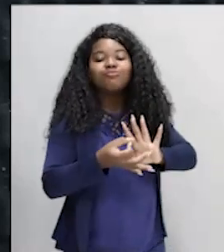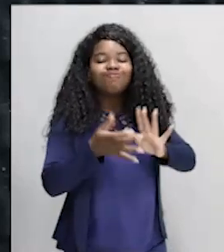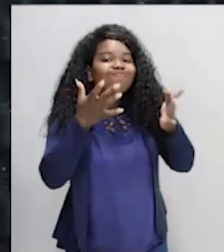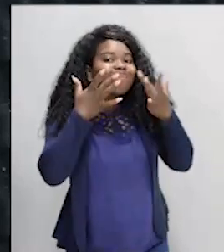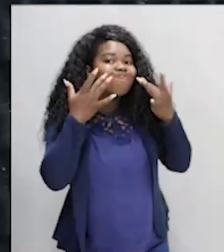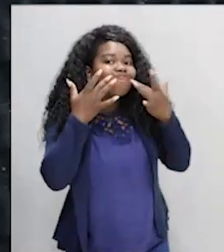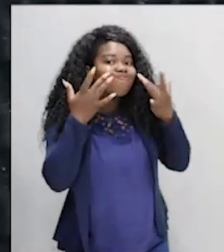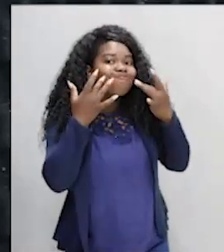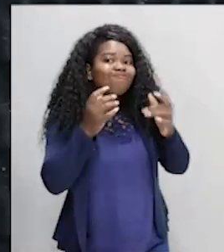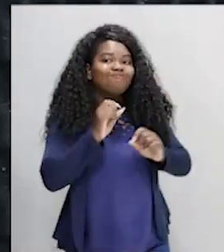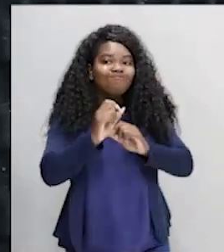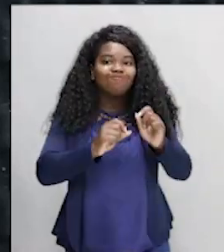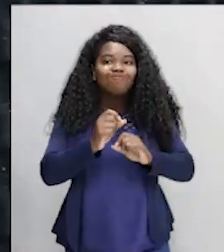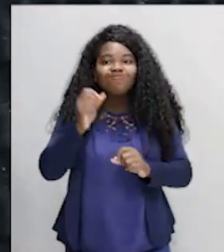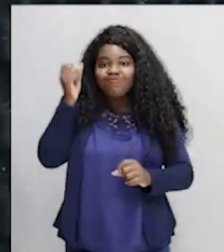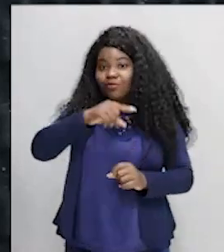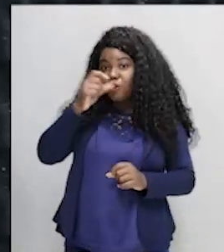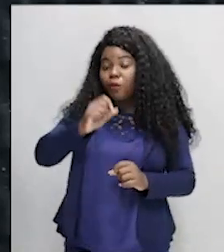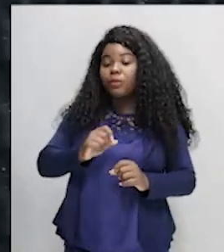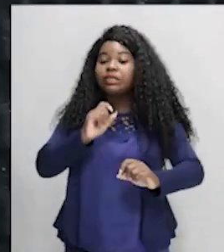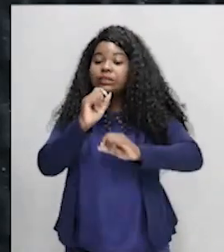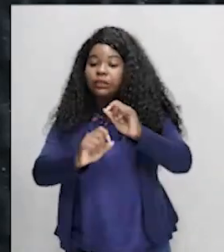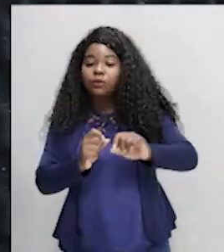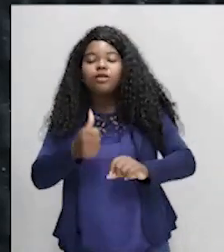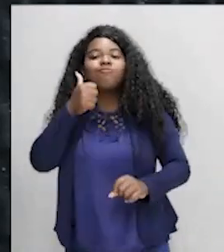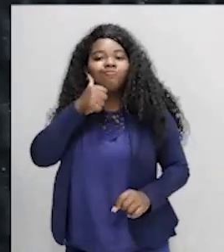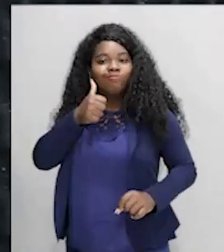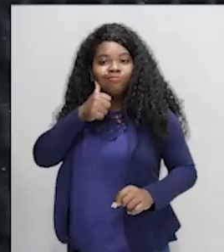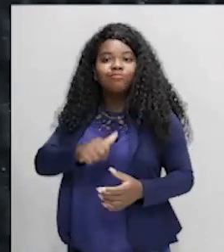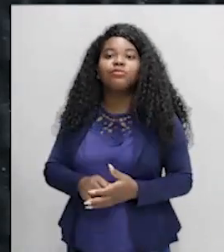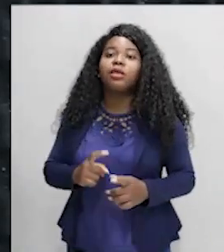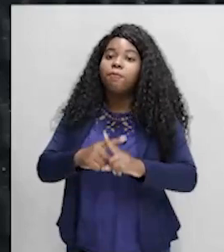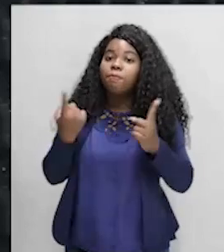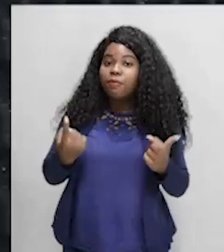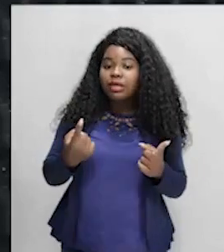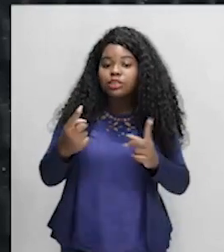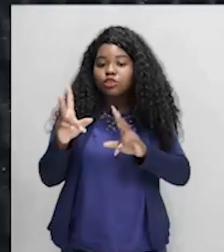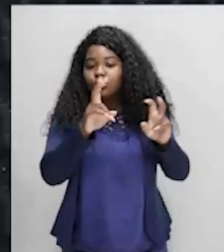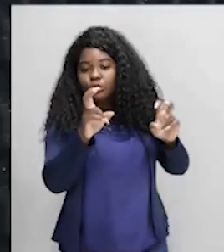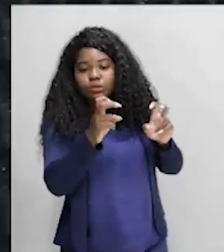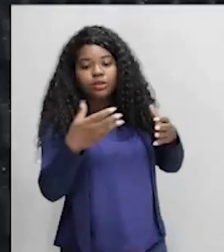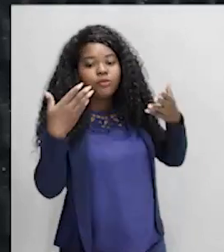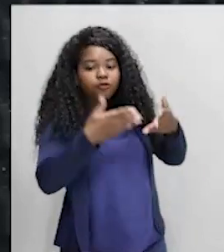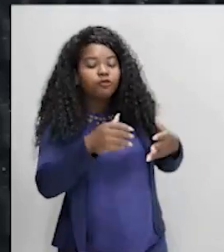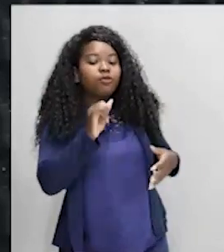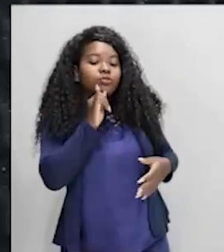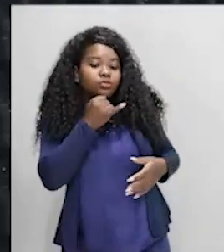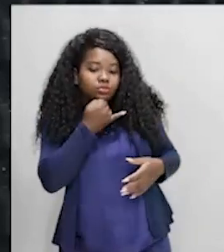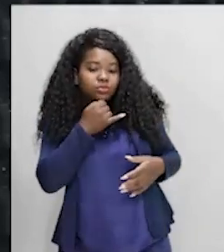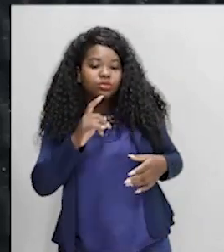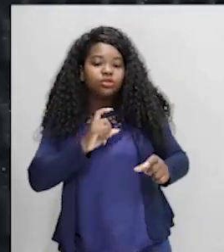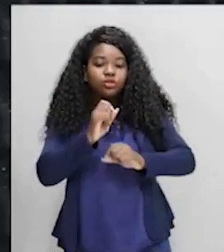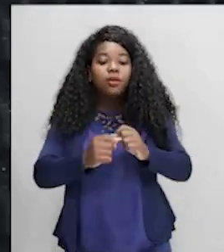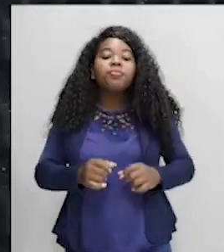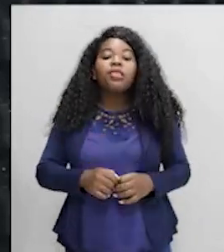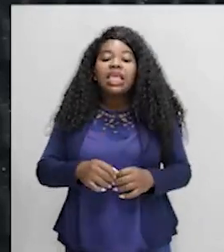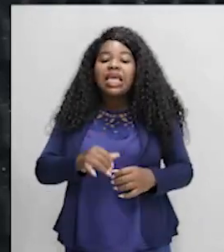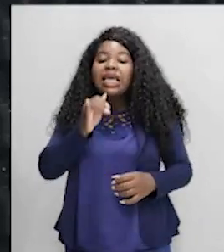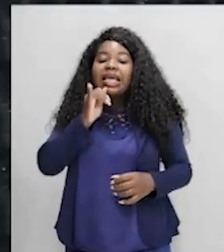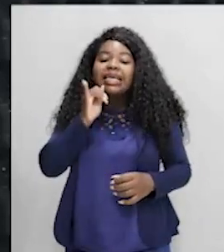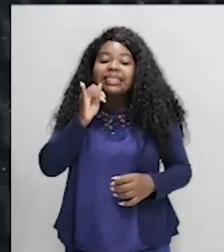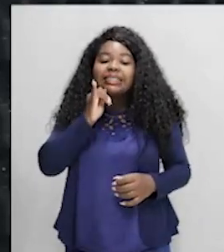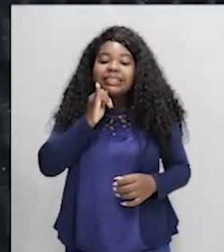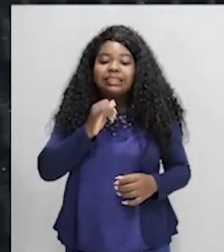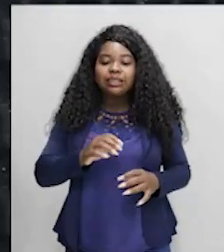tinha andares. Vou mostrar aqui para vocês. Você tinha andares específicos e os homens mais ricos e mais influentes sentavam na frente.